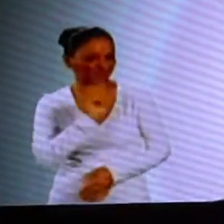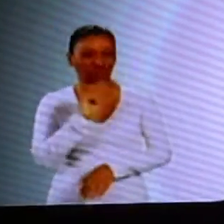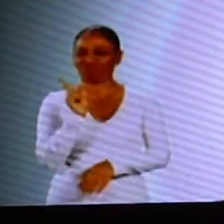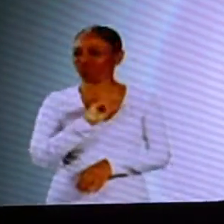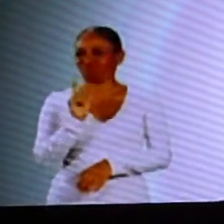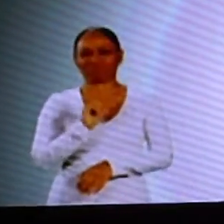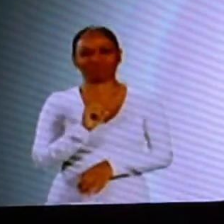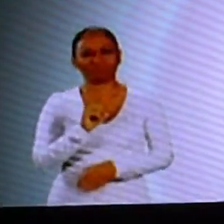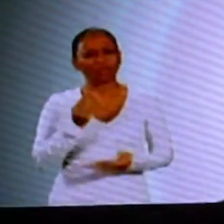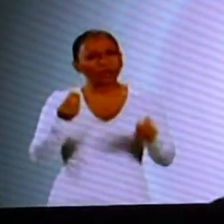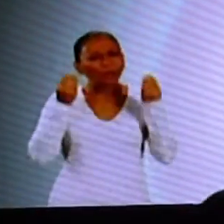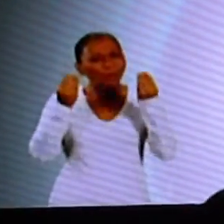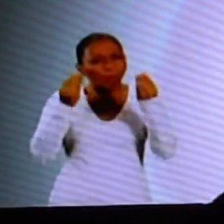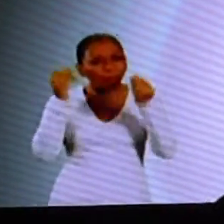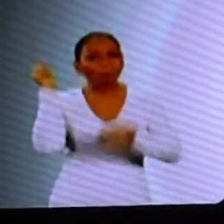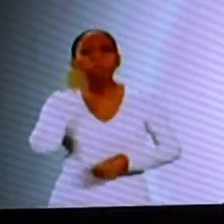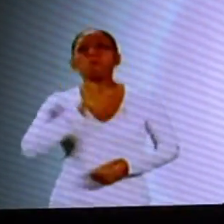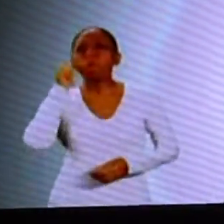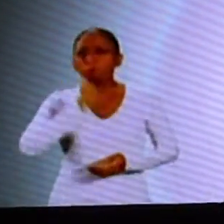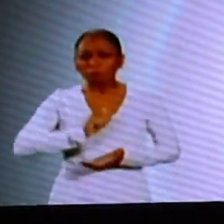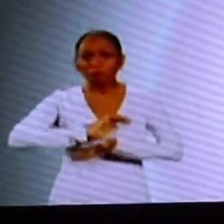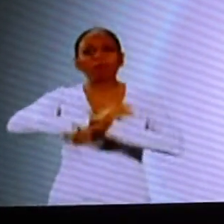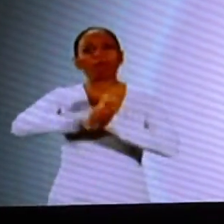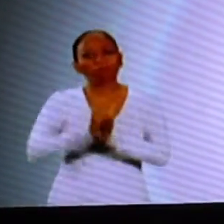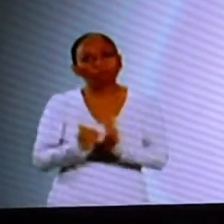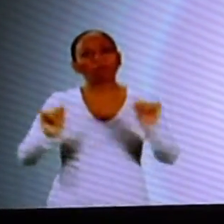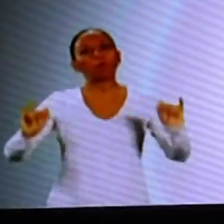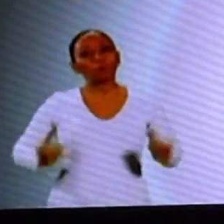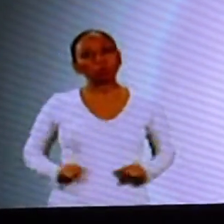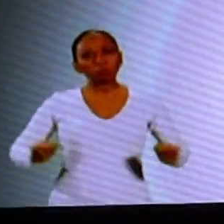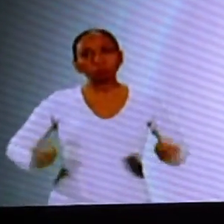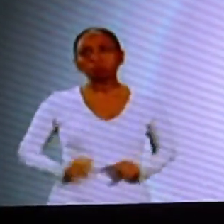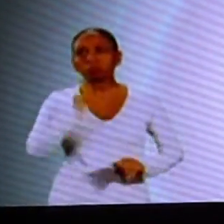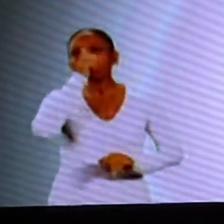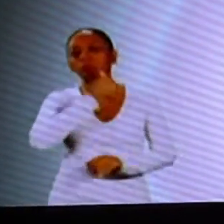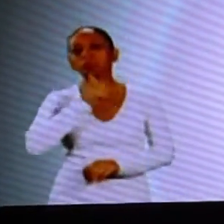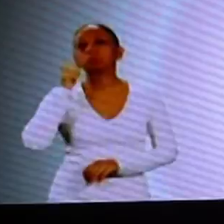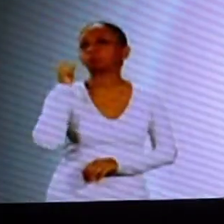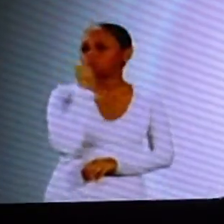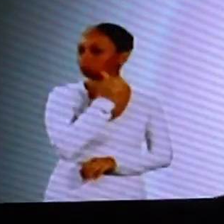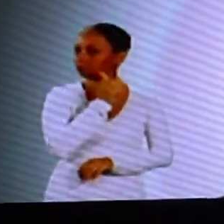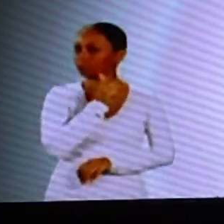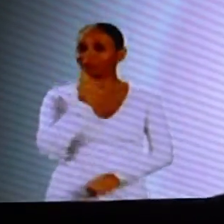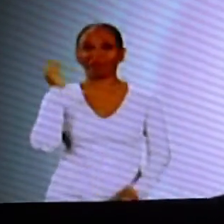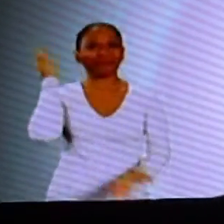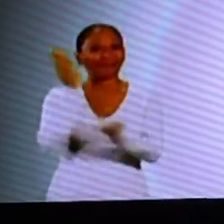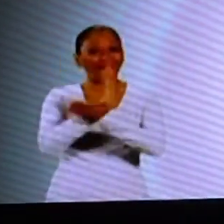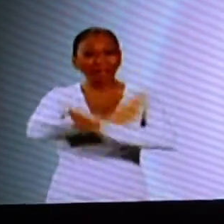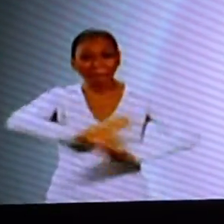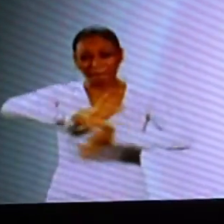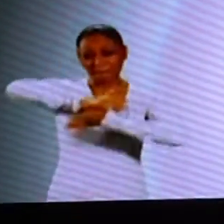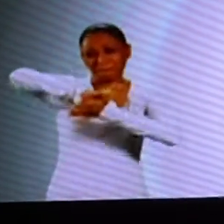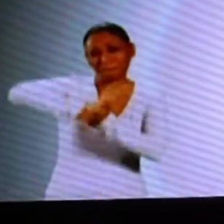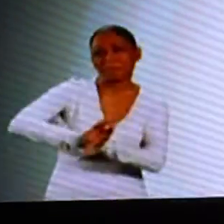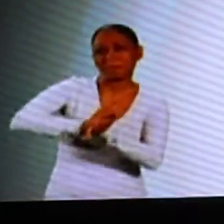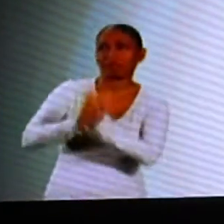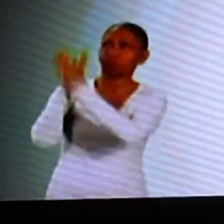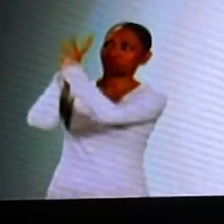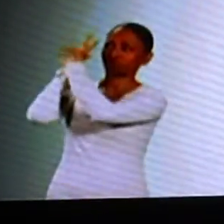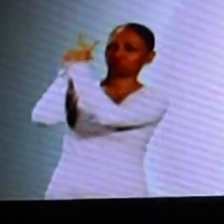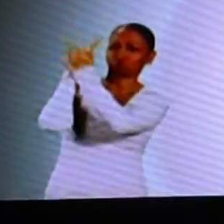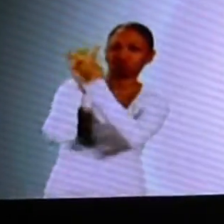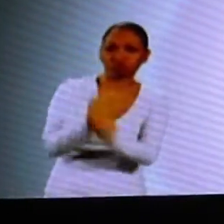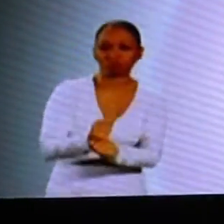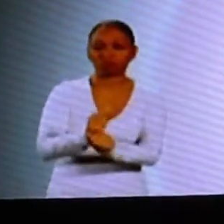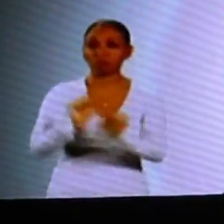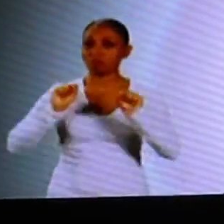Não tem graça nenhuma, né? Você imagine ser mulher e ter que aguentar coisas muito piores. Fui pra acabar com esse preconceito machista que já